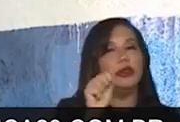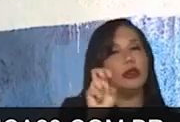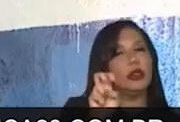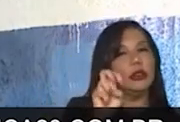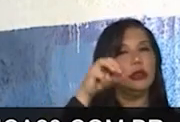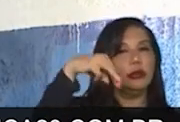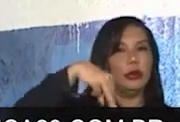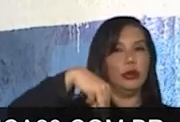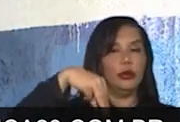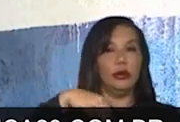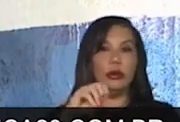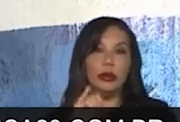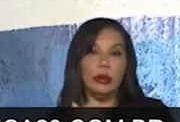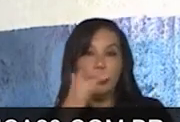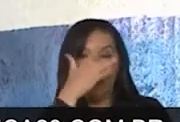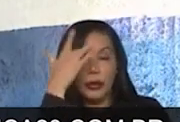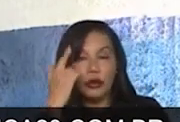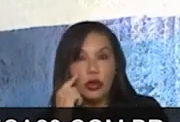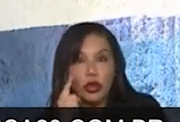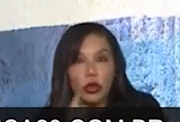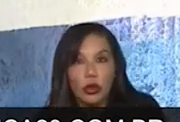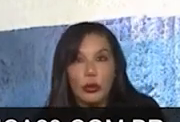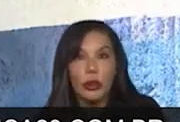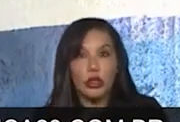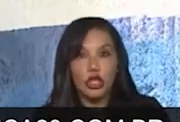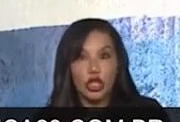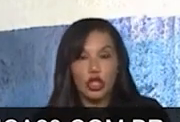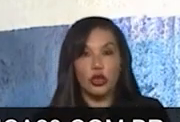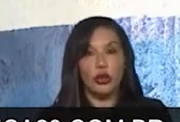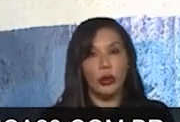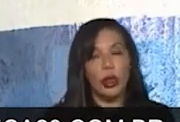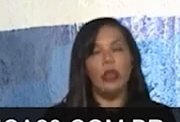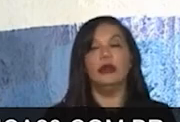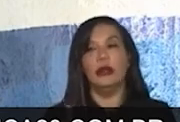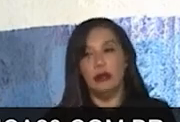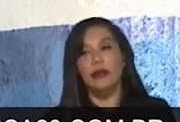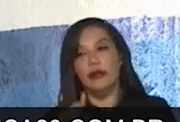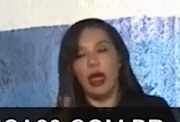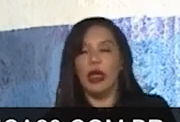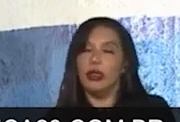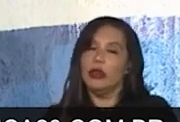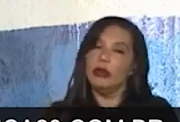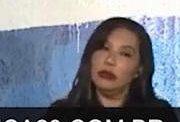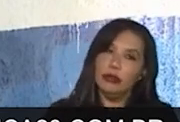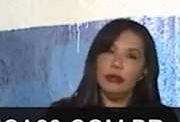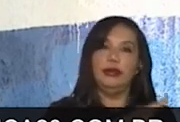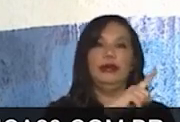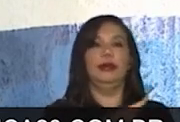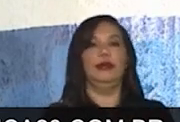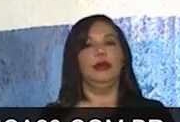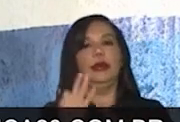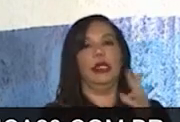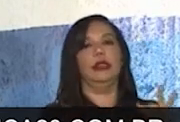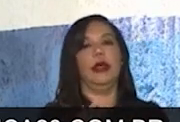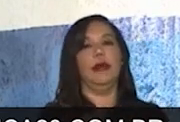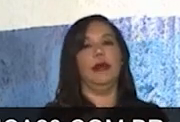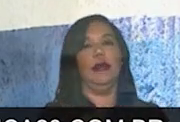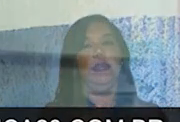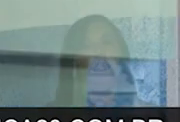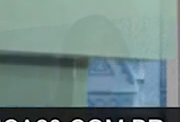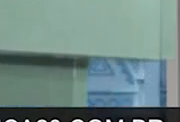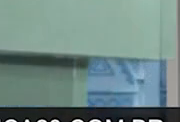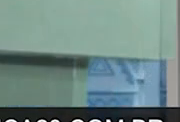minutos. E aí, se a pessoa for detectada com a doença, será acolhida e depois encaminhada para o tratamento